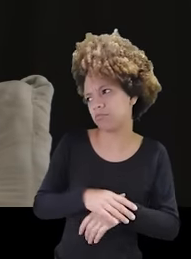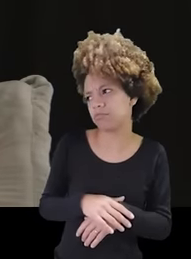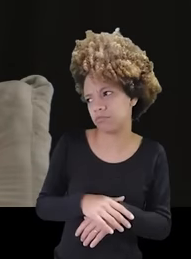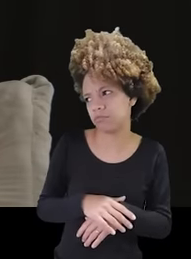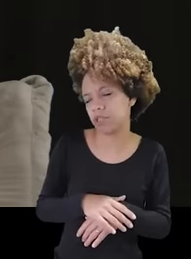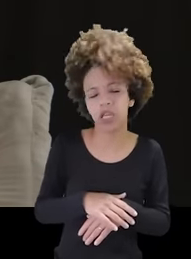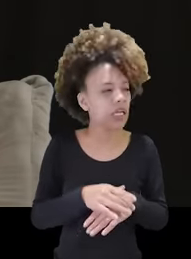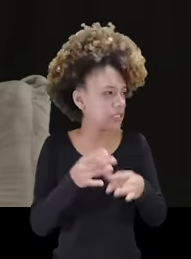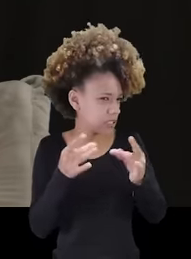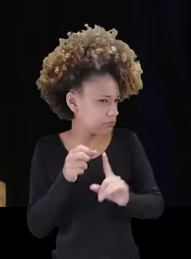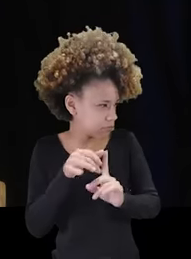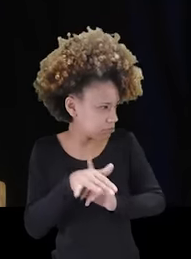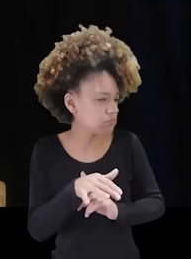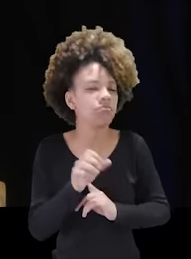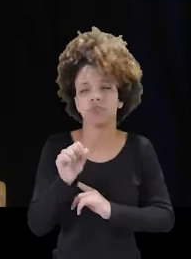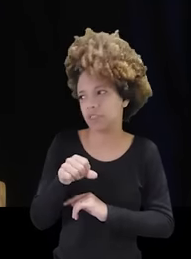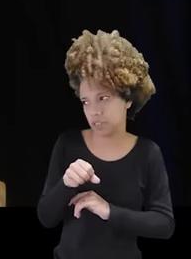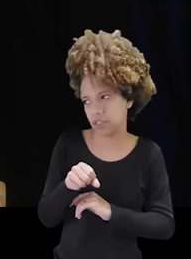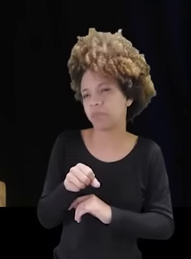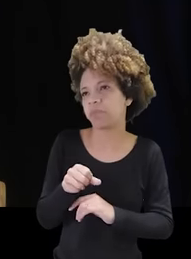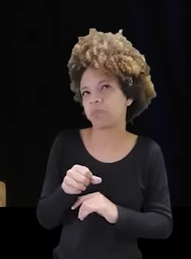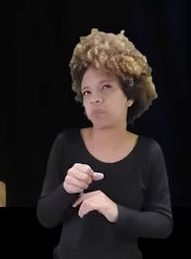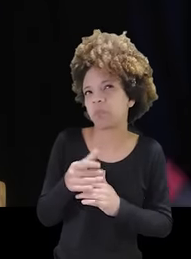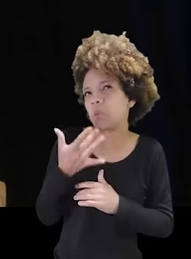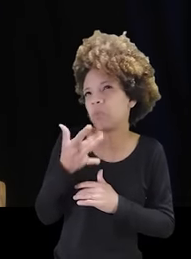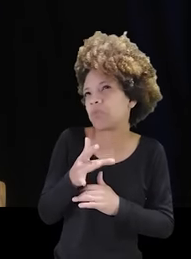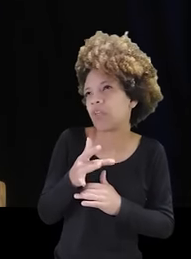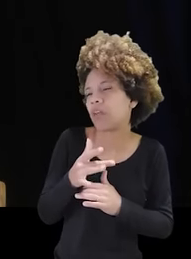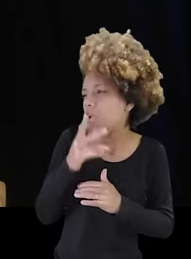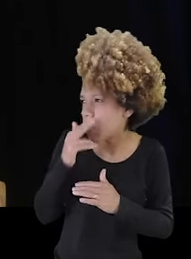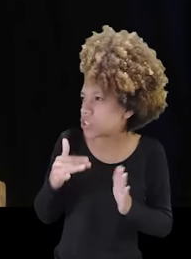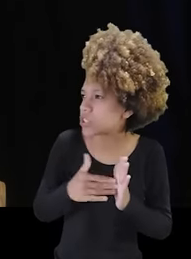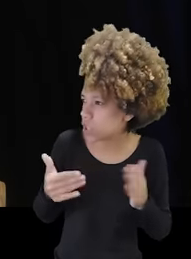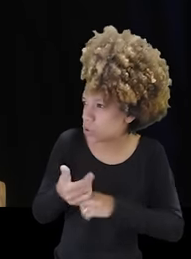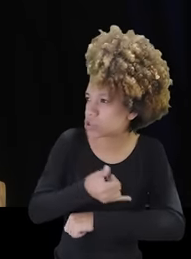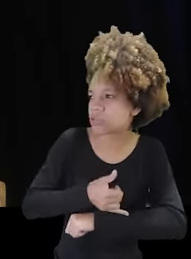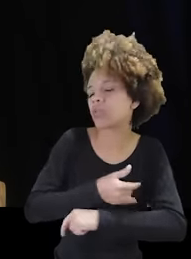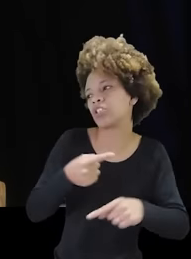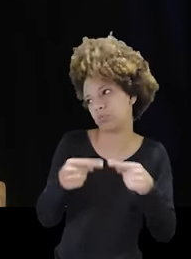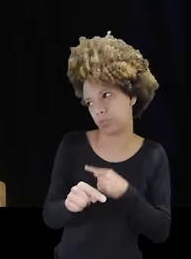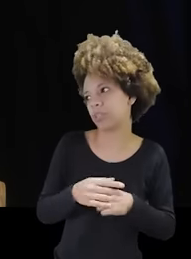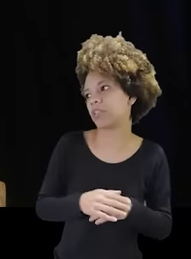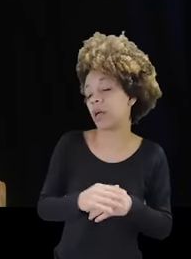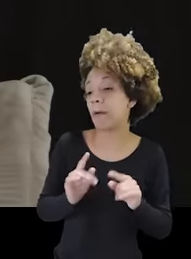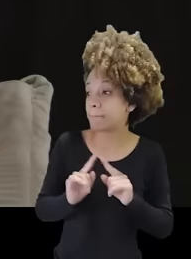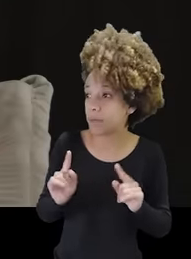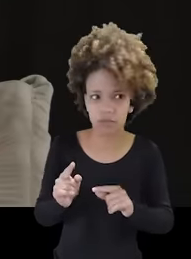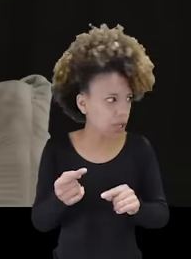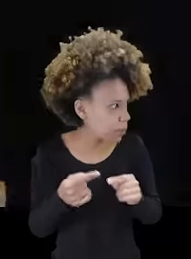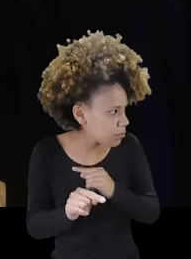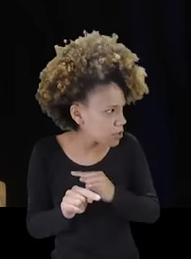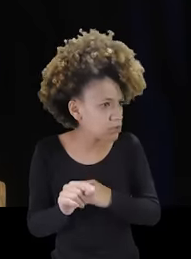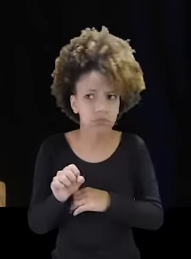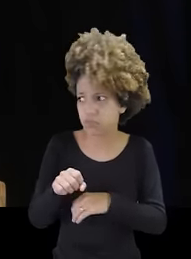se você detalizando é até não sei quando eu acho que até hoje tatuagem é legal mas o pessoal